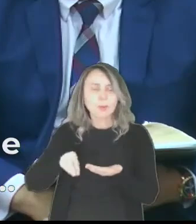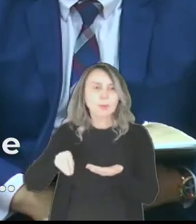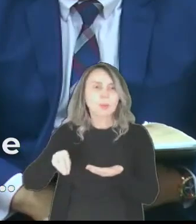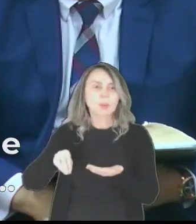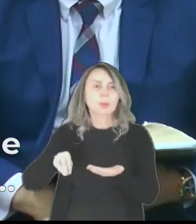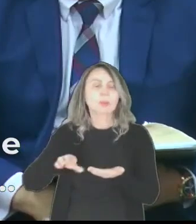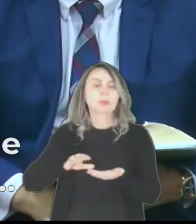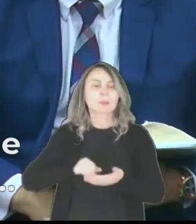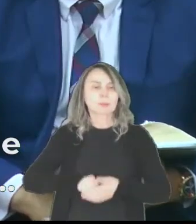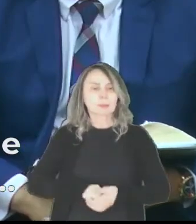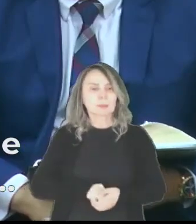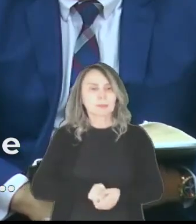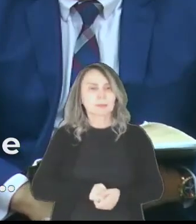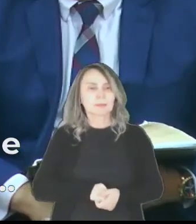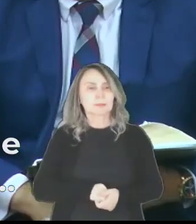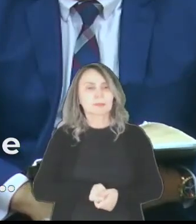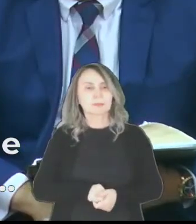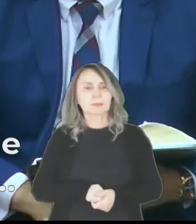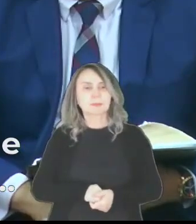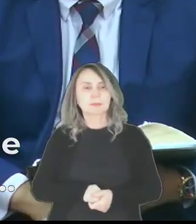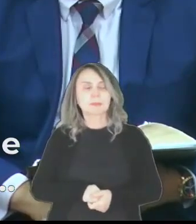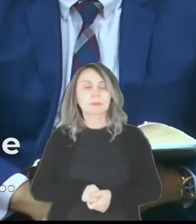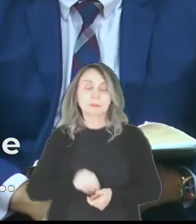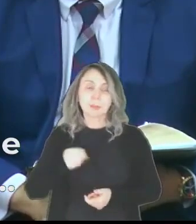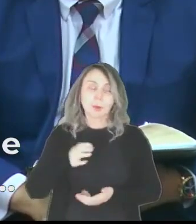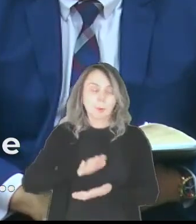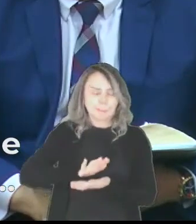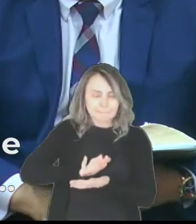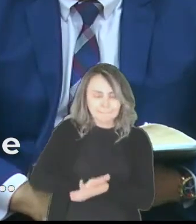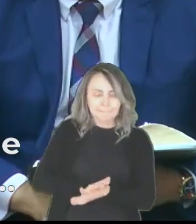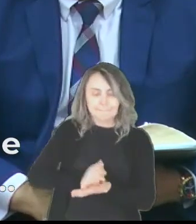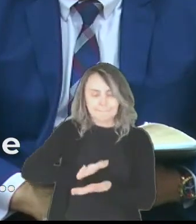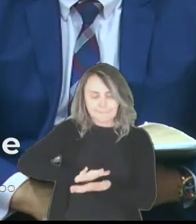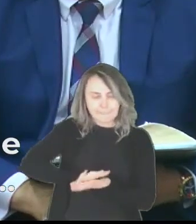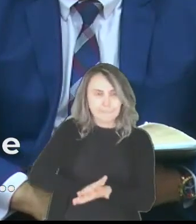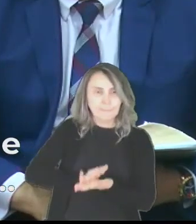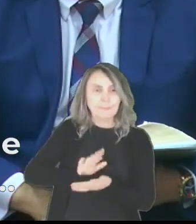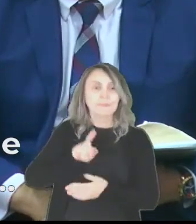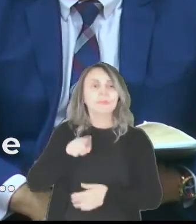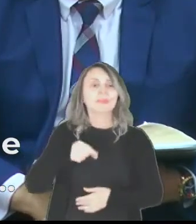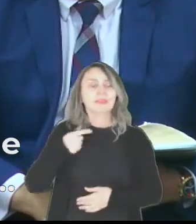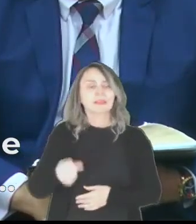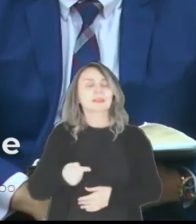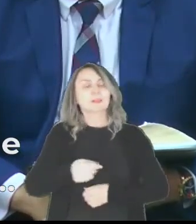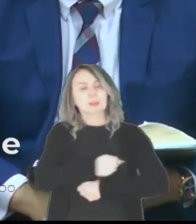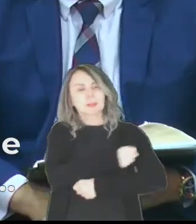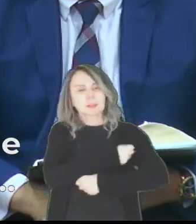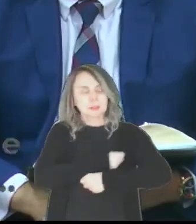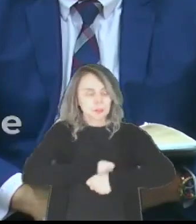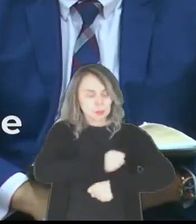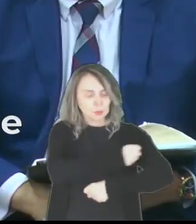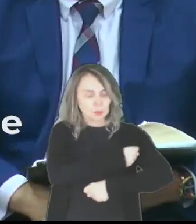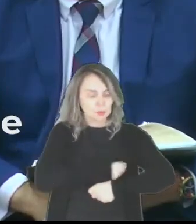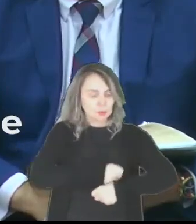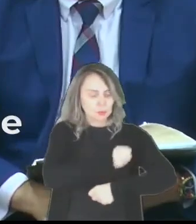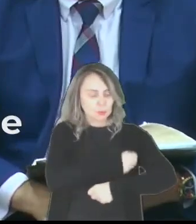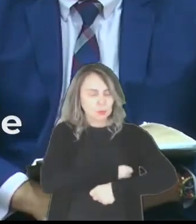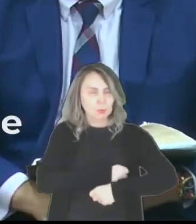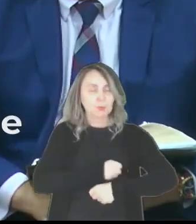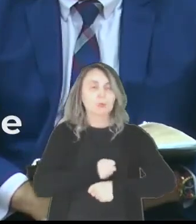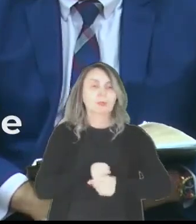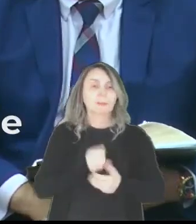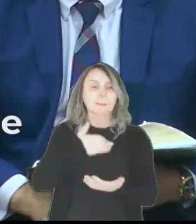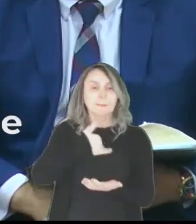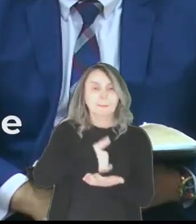num grau o pisava, e em panelas o cozia, e dele fazia bolos. Glória a